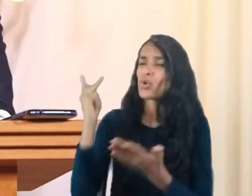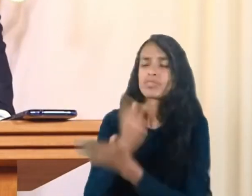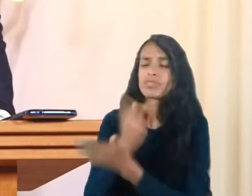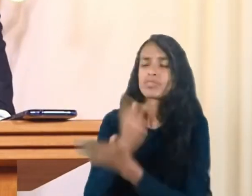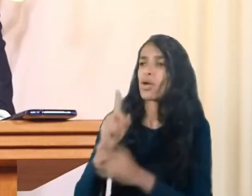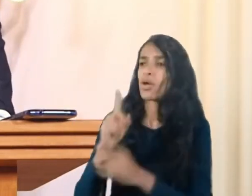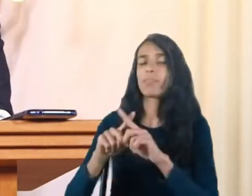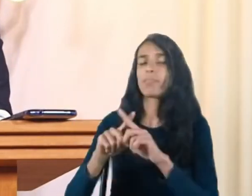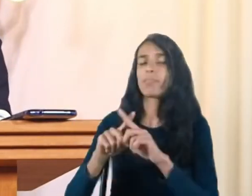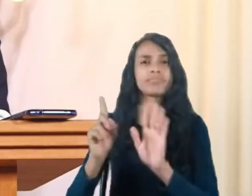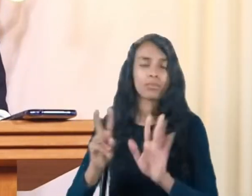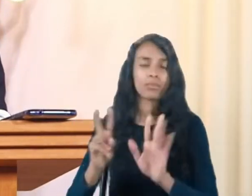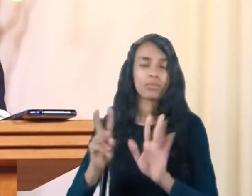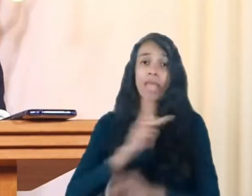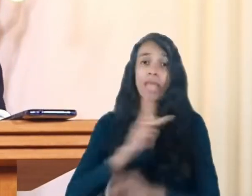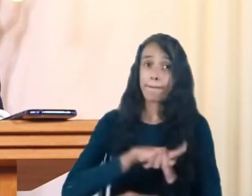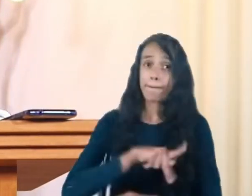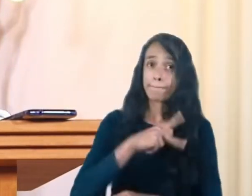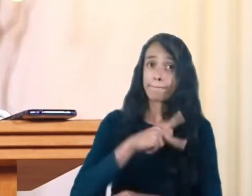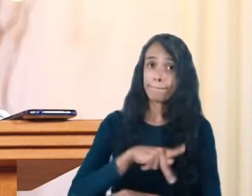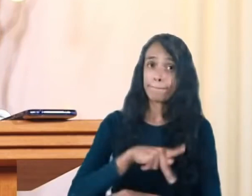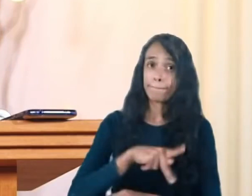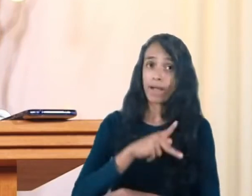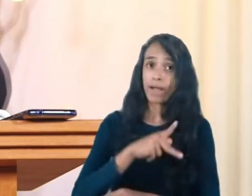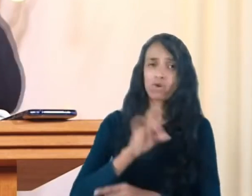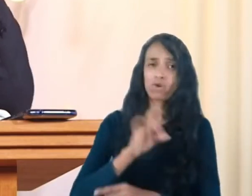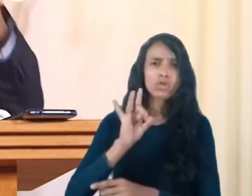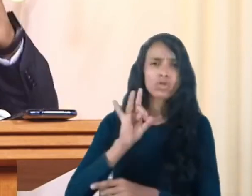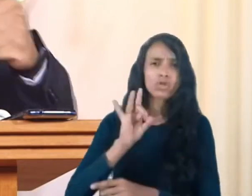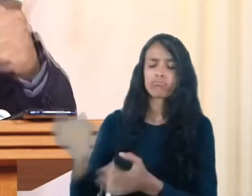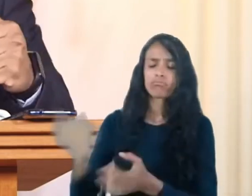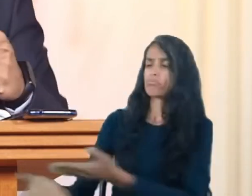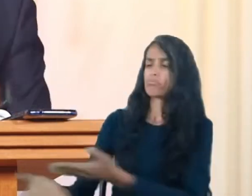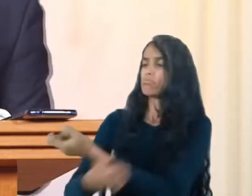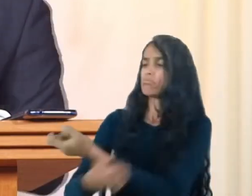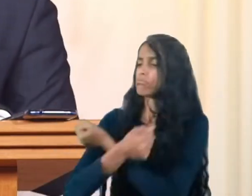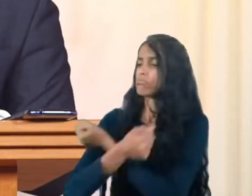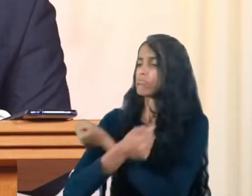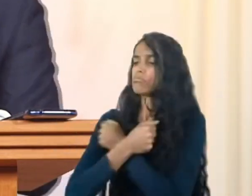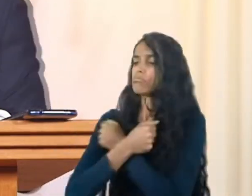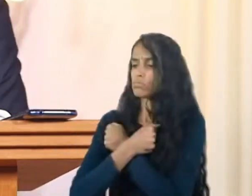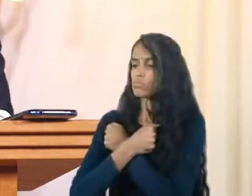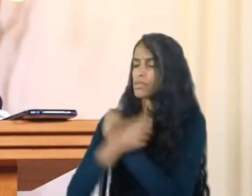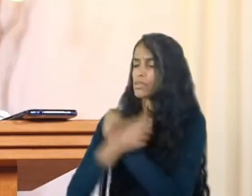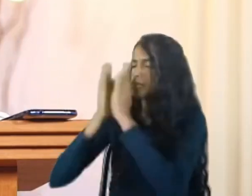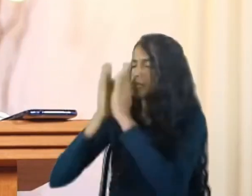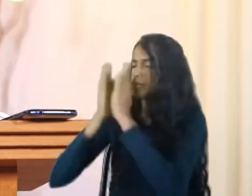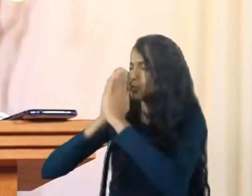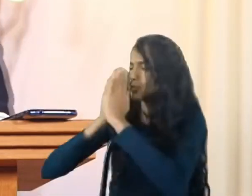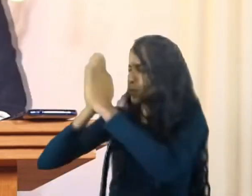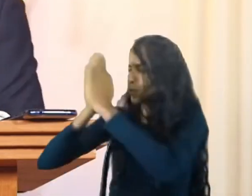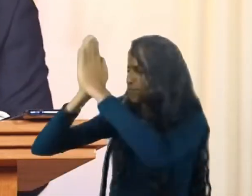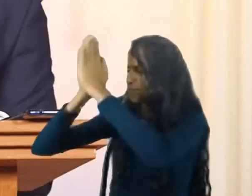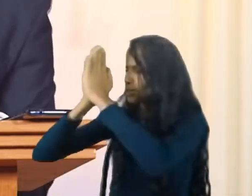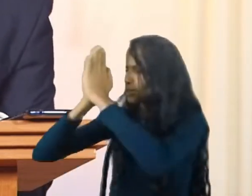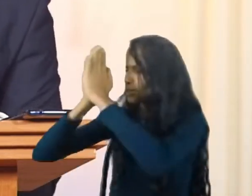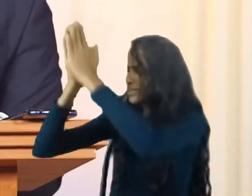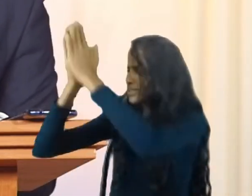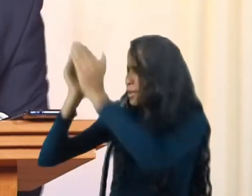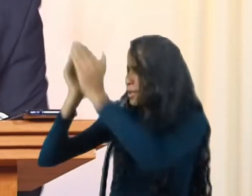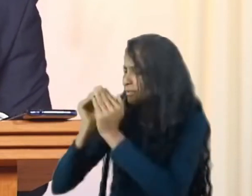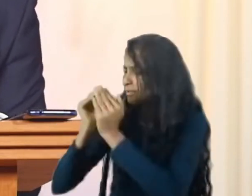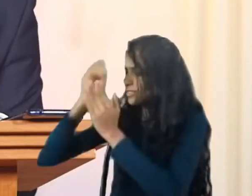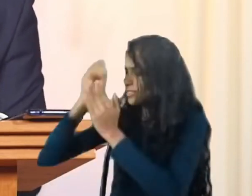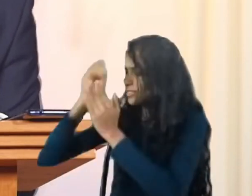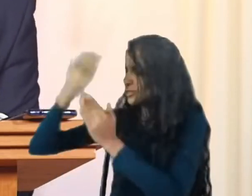o jovem morto e faz uma poderosa oração. Ele pede a Deus que devolva